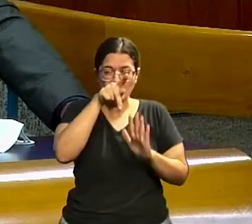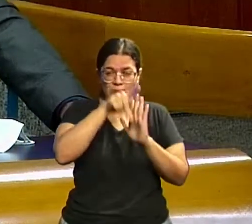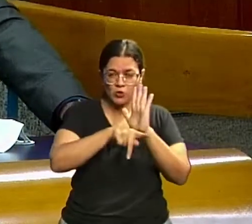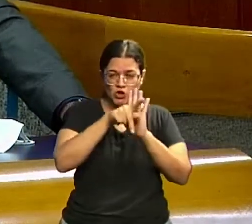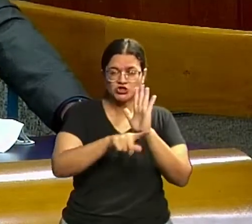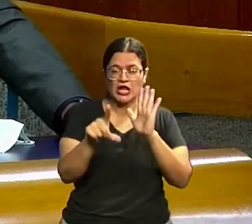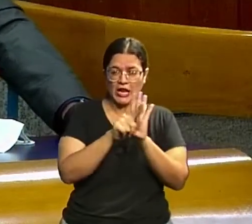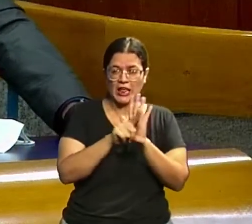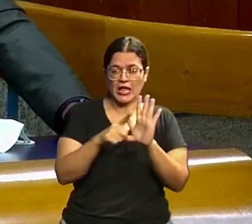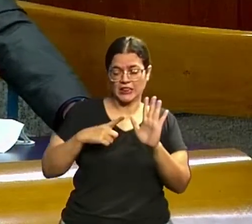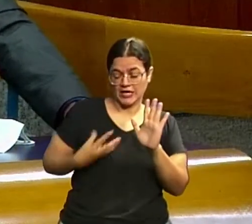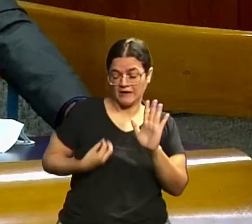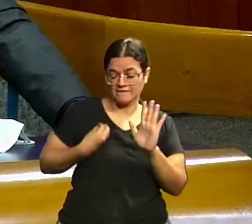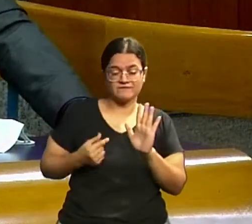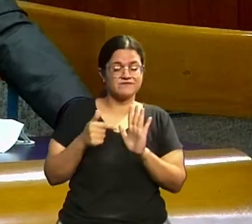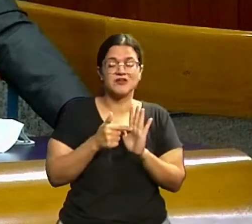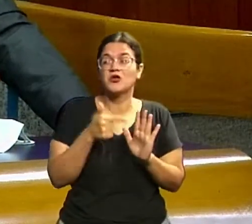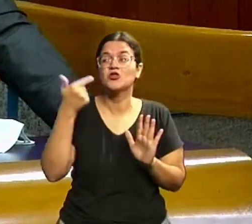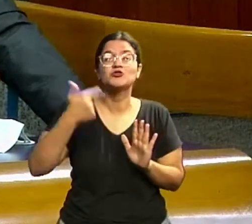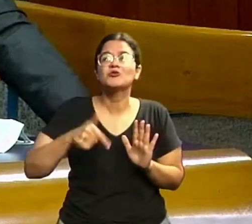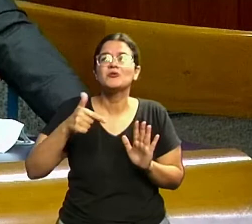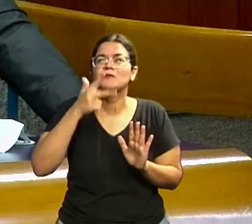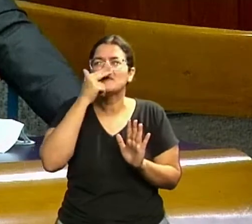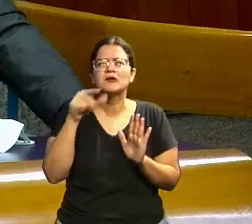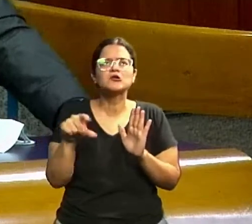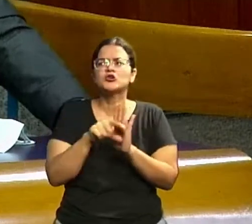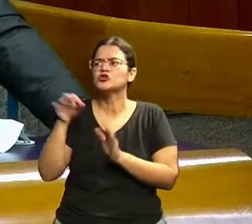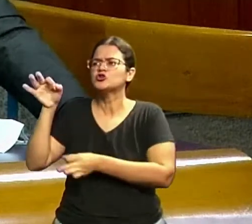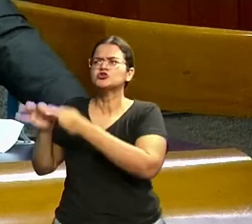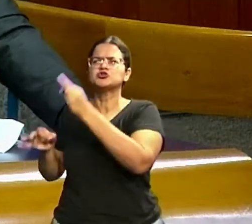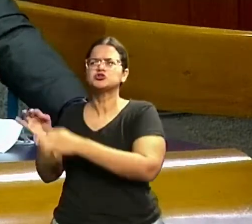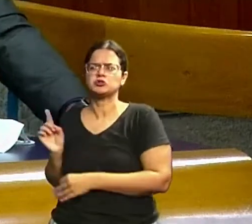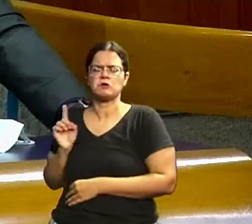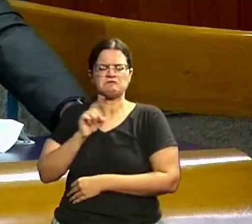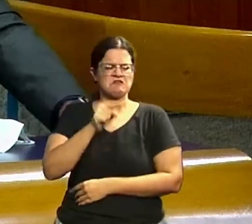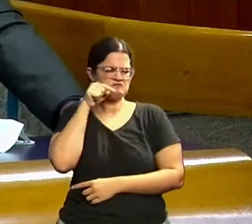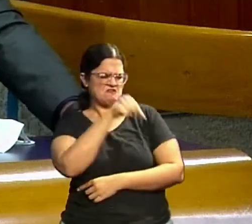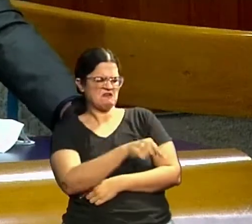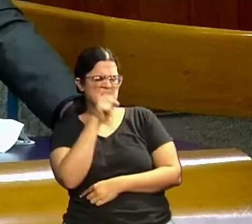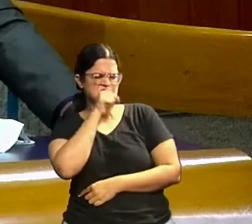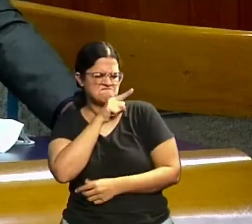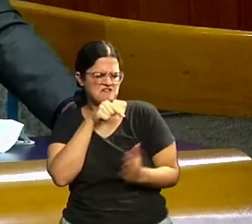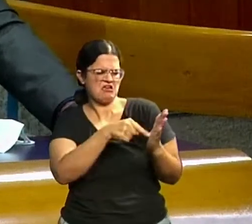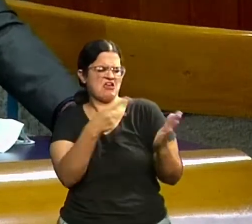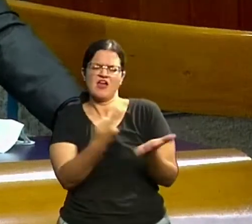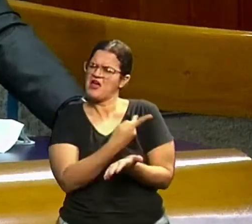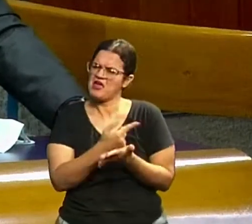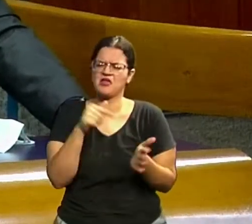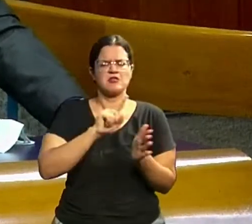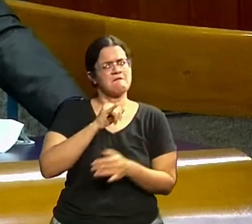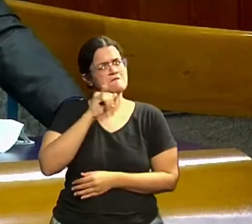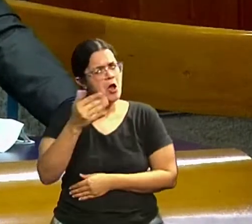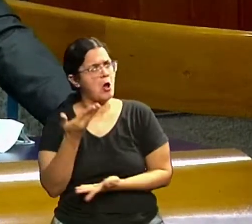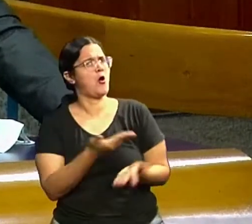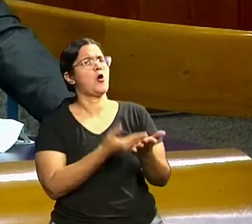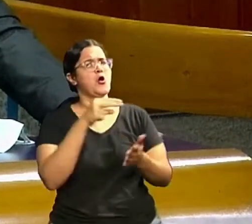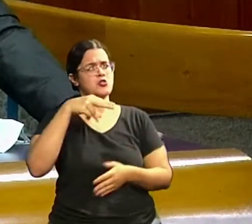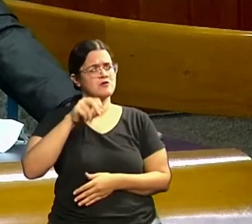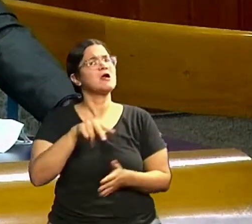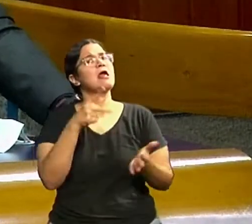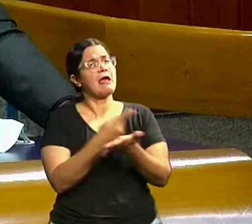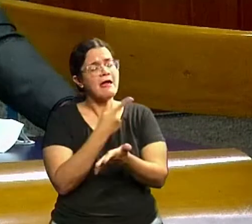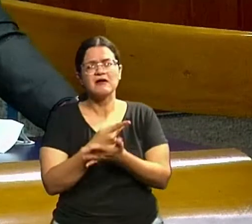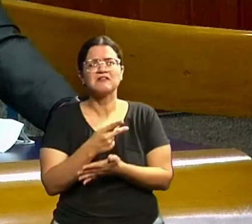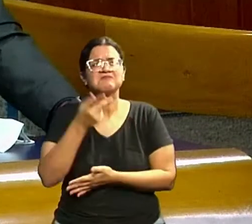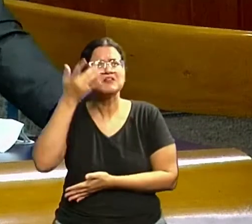nessa casa de lei, não teve nenhuma parte do judiciário que veio aqui apontar falhas, dizer para o vereador Sargento Novandi que estava